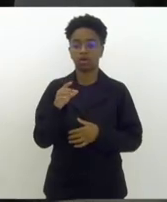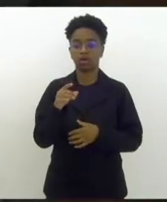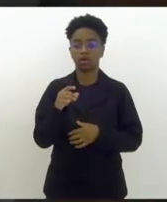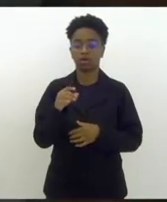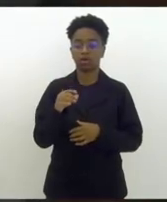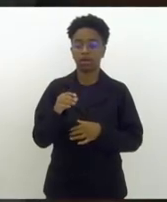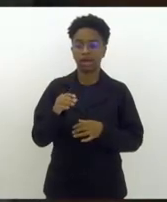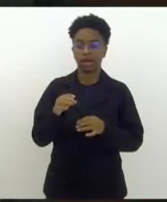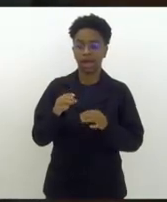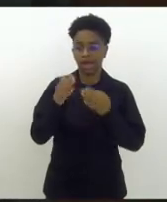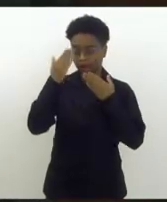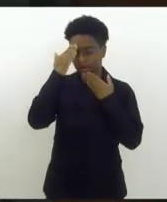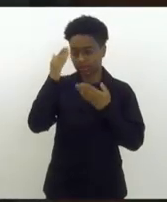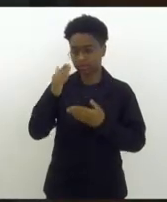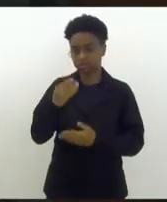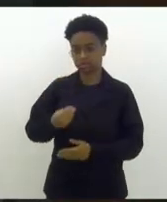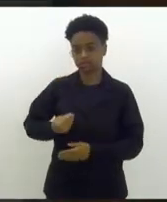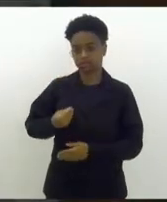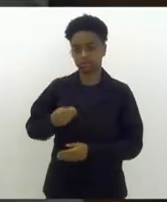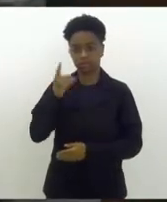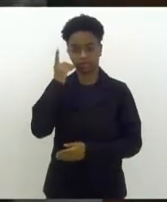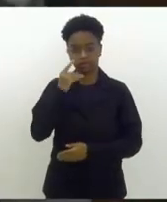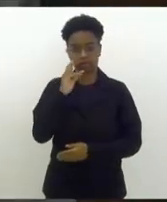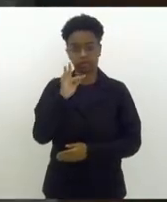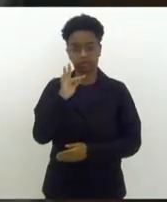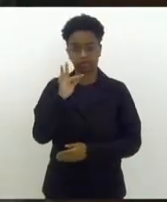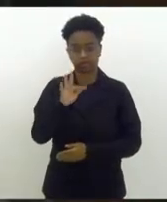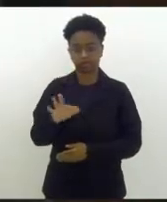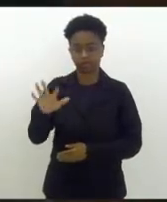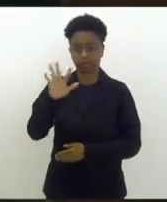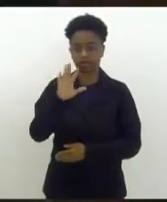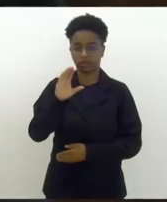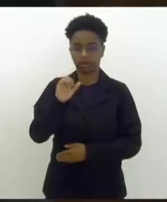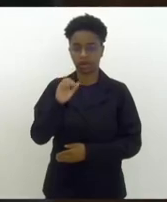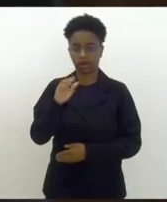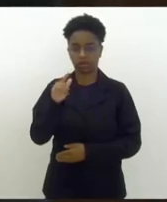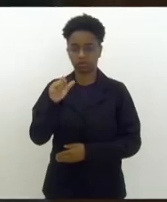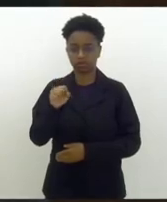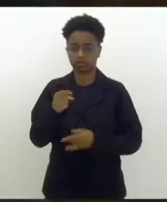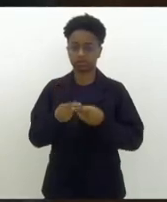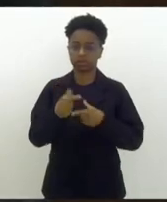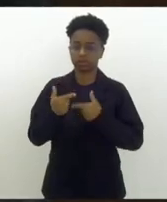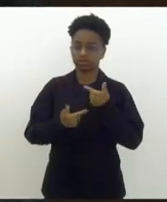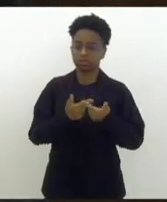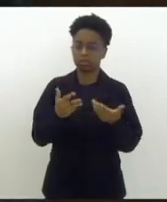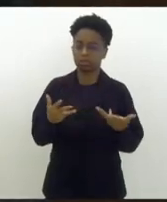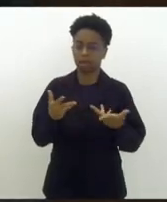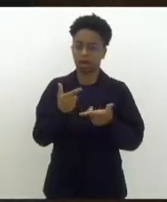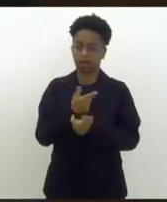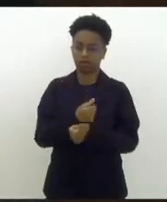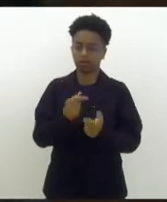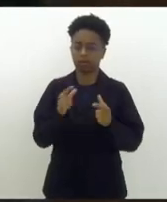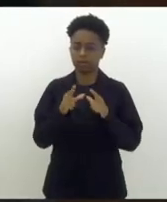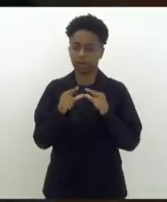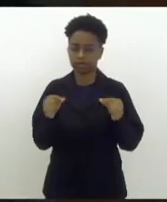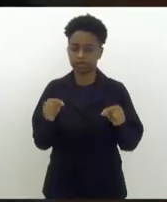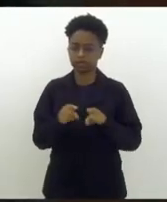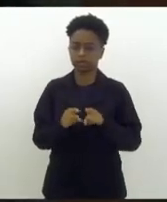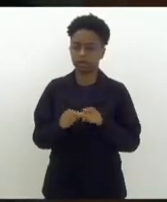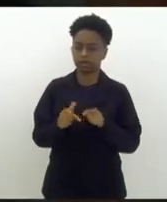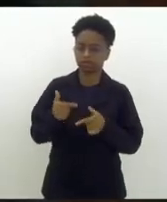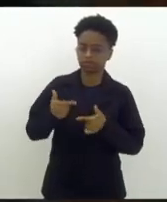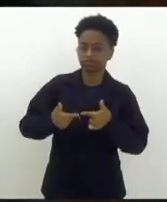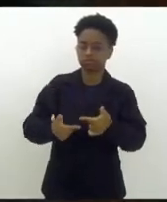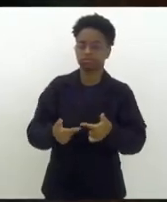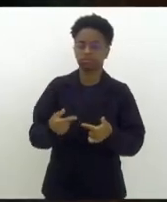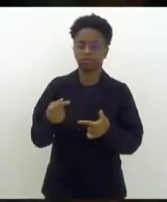pela presença do deputado federal Carlos Jordi que tem feito um trabalho belíssimo em Brasília que tem lutado pela